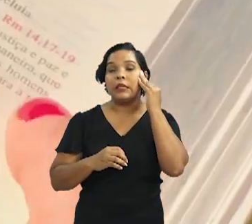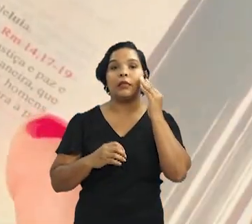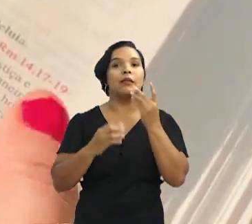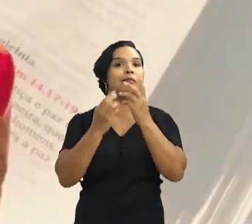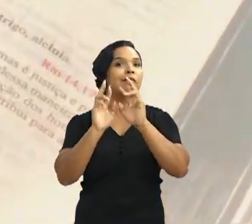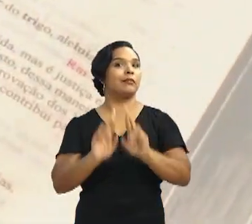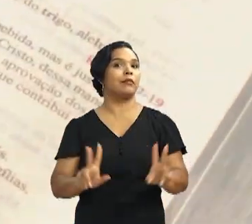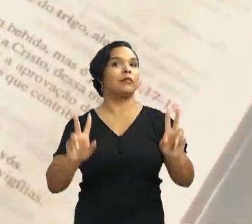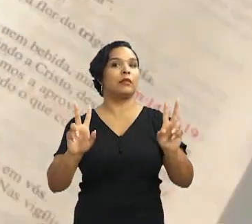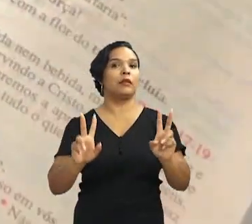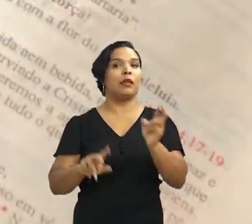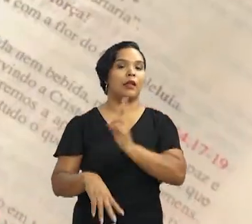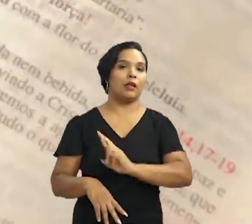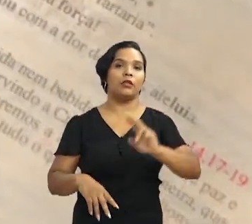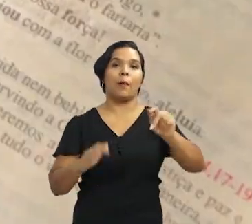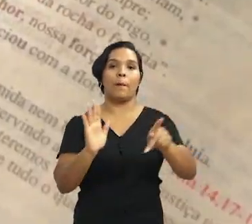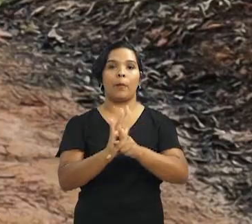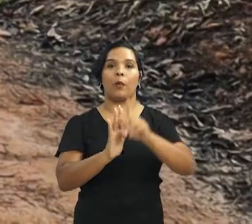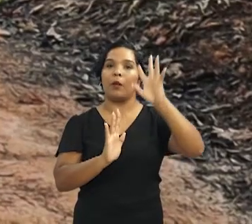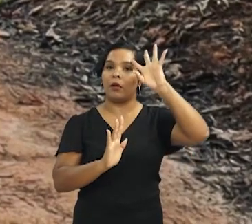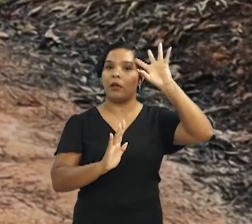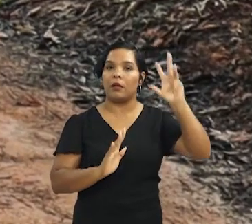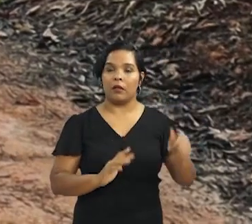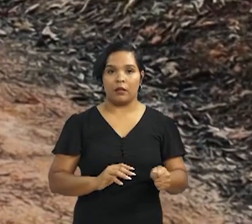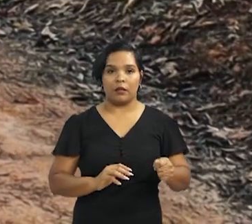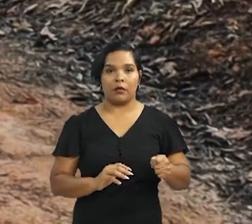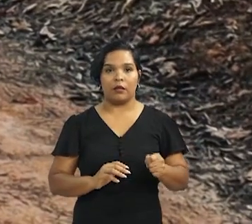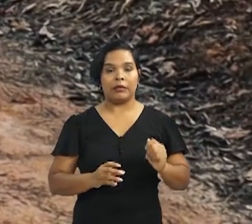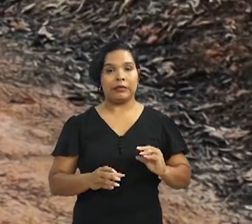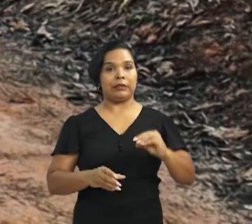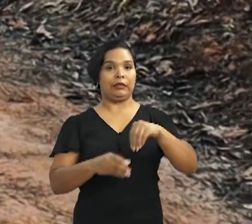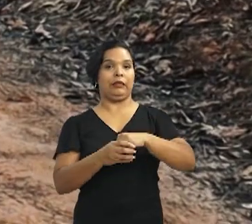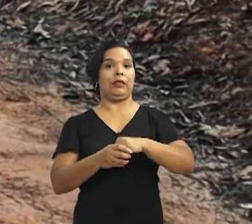tinha muita curiosidade de entender essa dicotomia entre